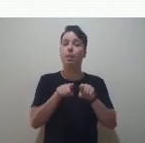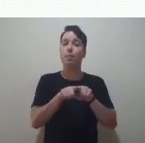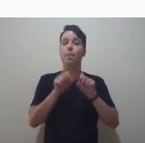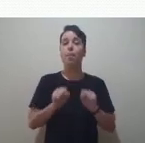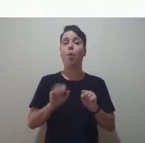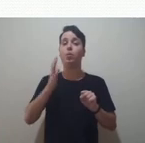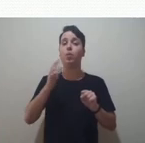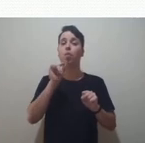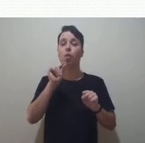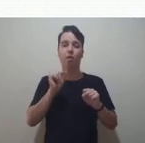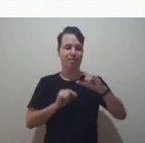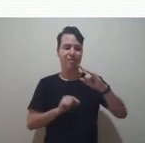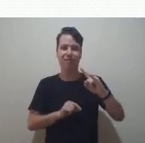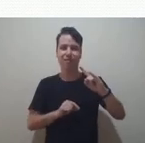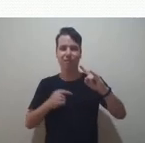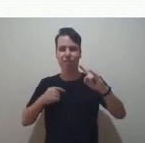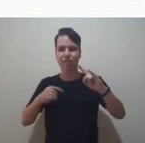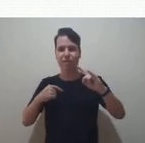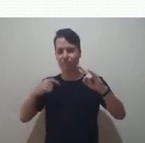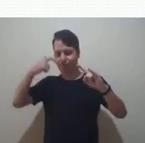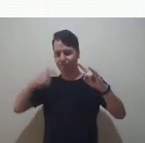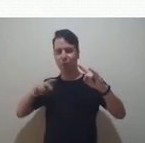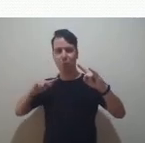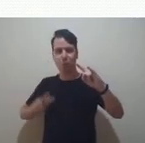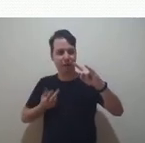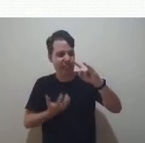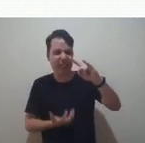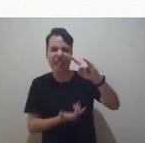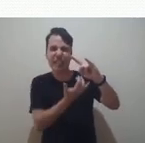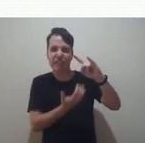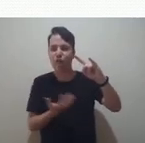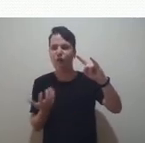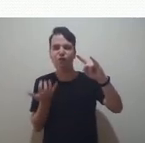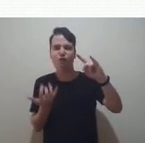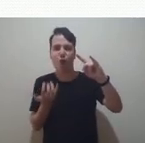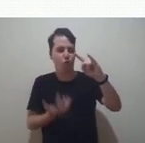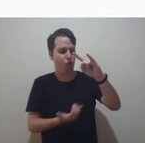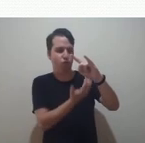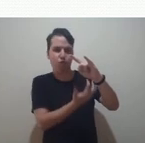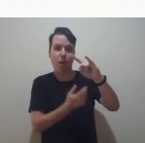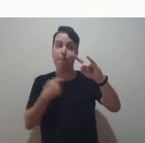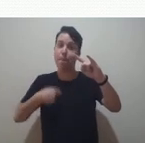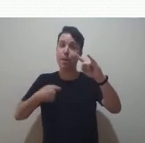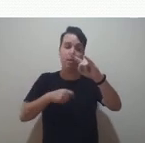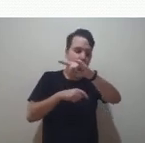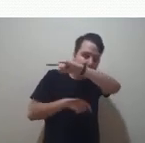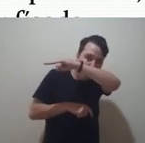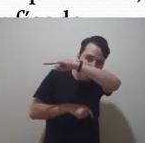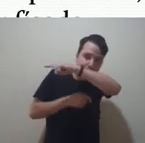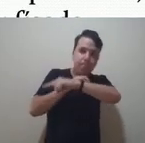Também podem ocorrer queimaduras intencionais, então é muito importante cheirar as feridas para avaliação.